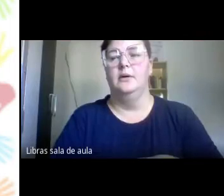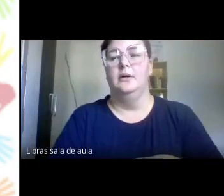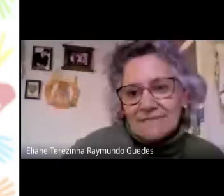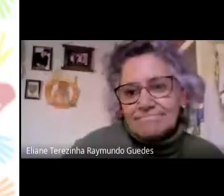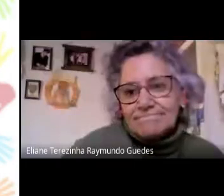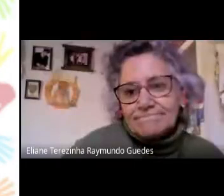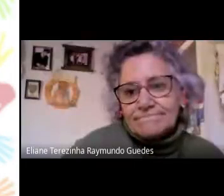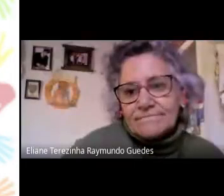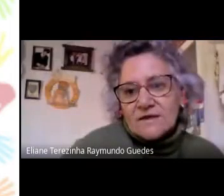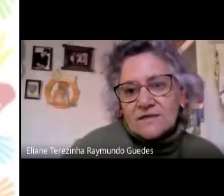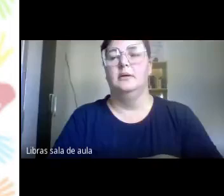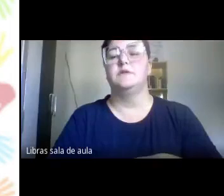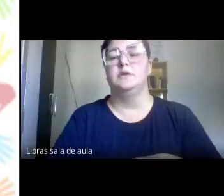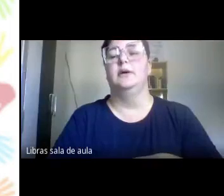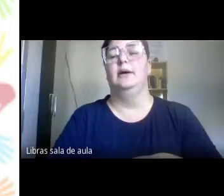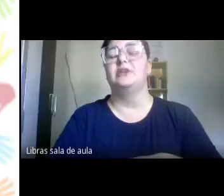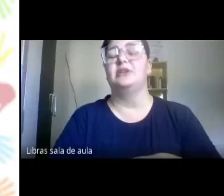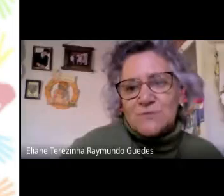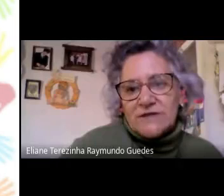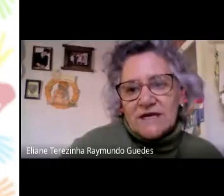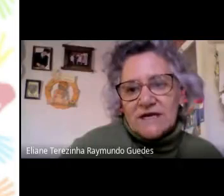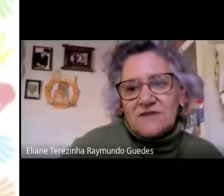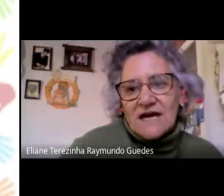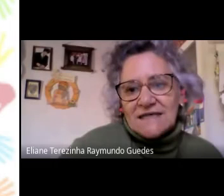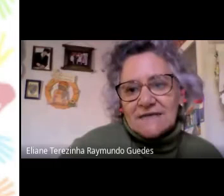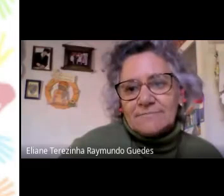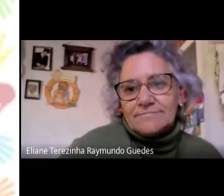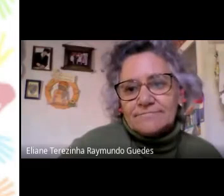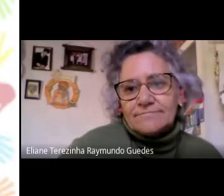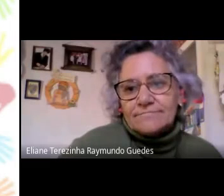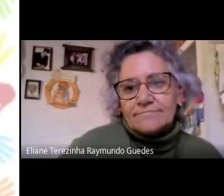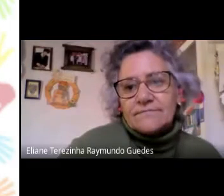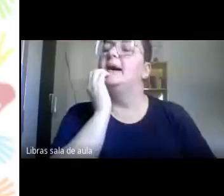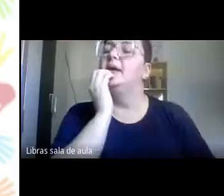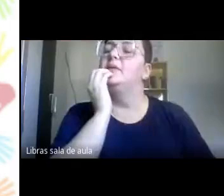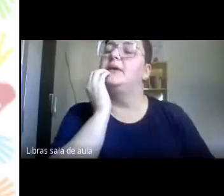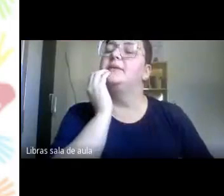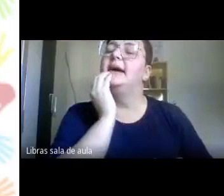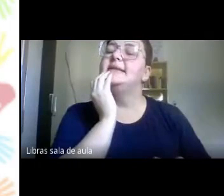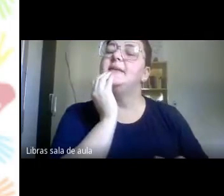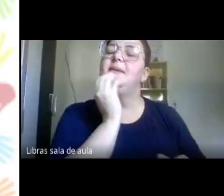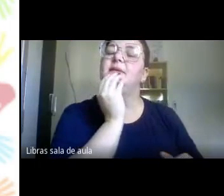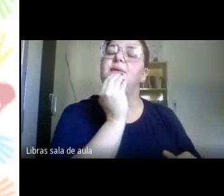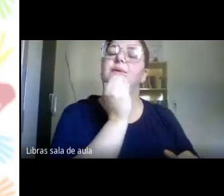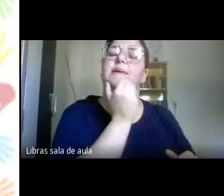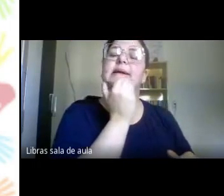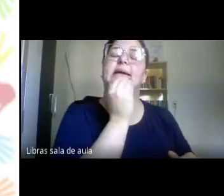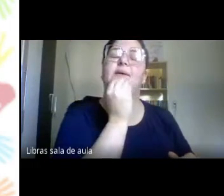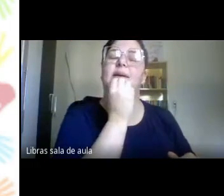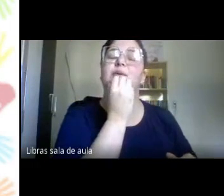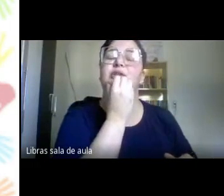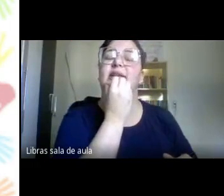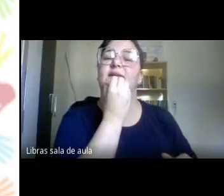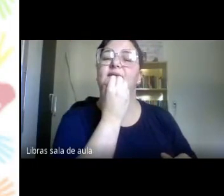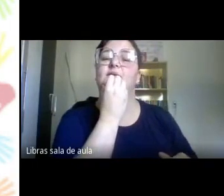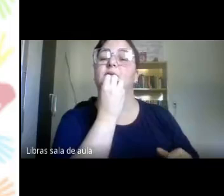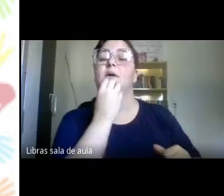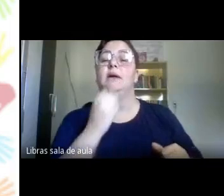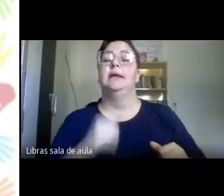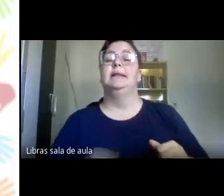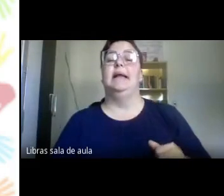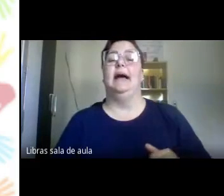responder e enviar, né? Isso. Enviar, né? O teu tá recebido, Eliane, eu lembro de ter